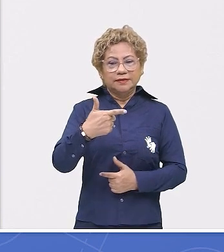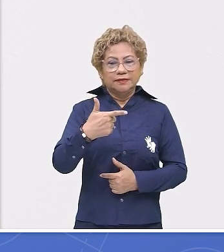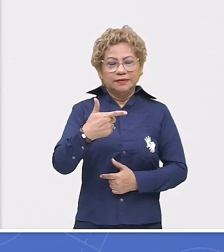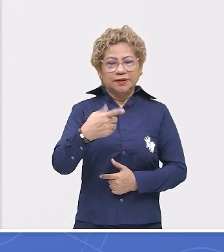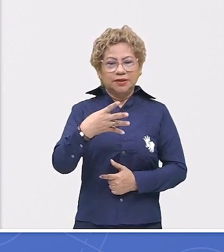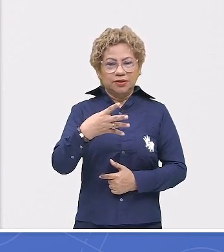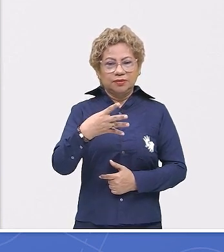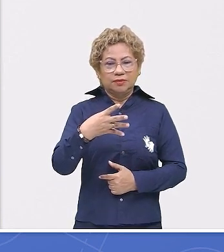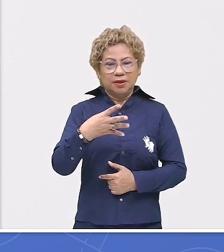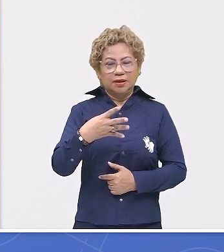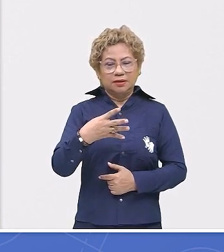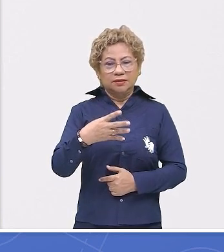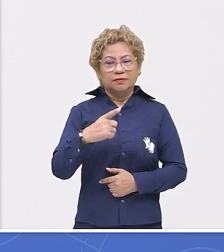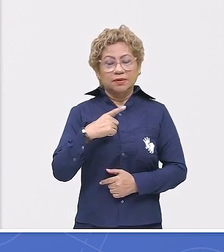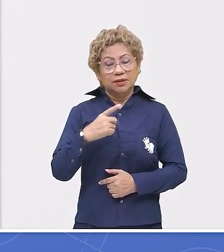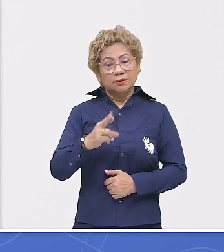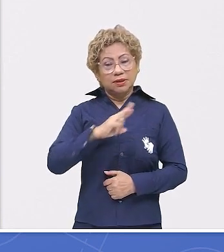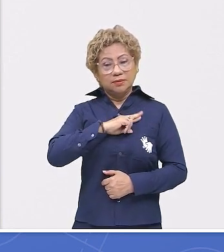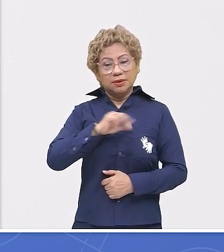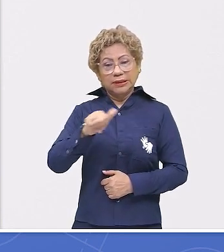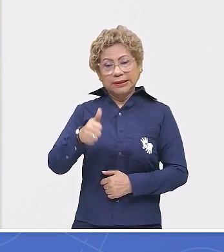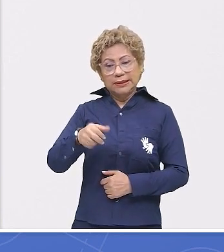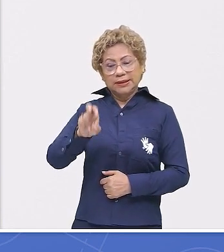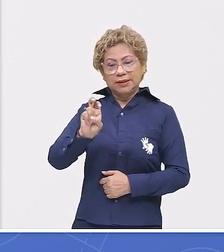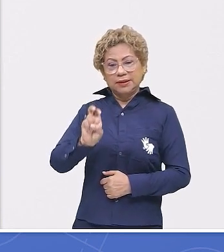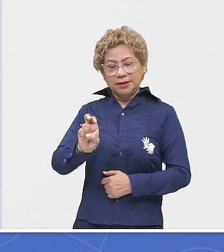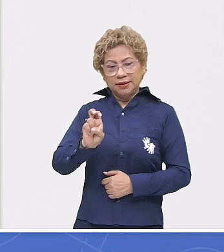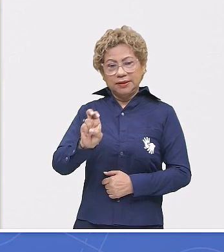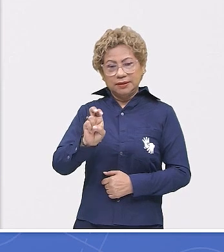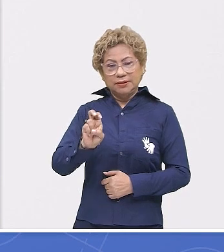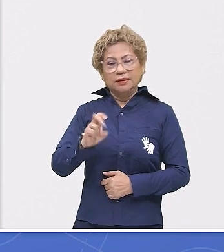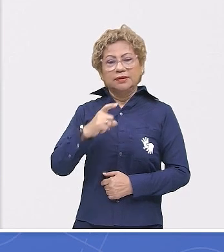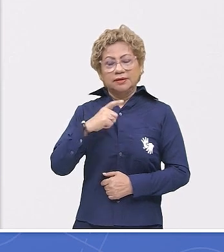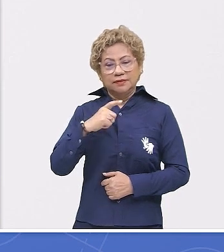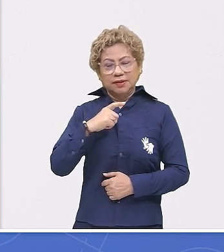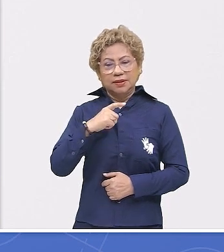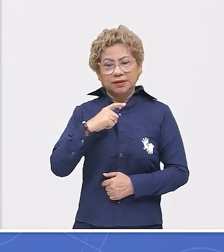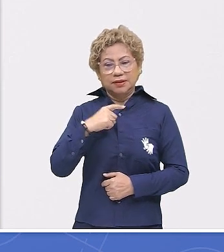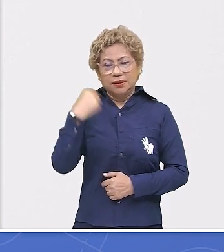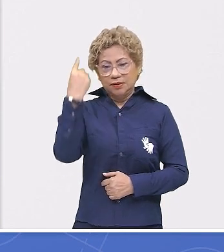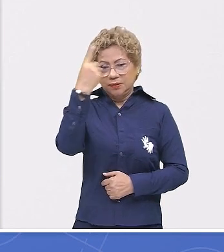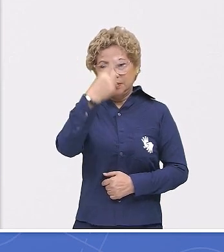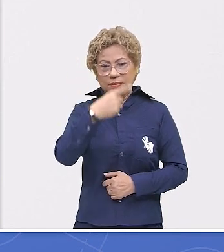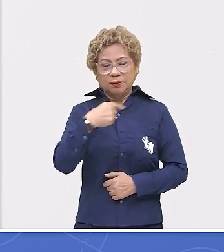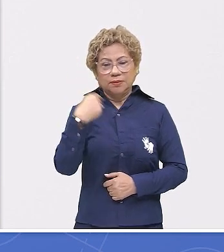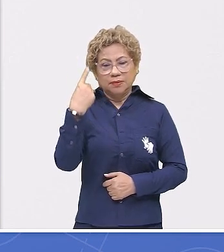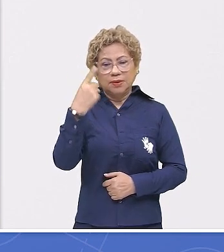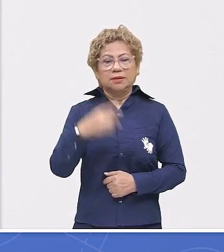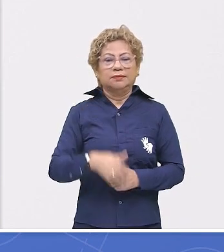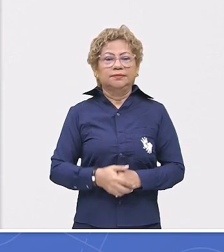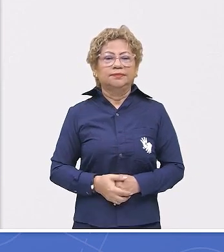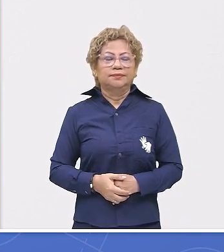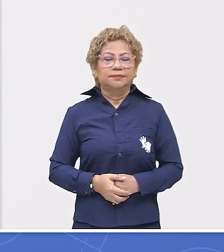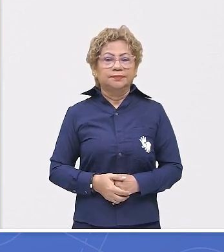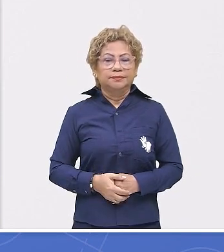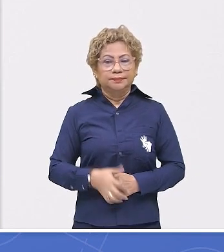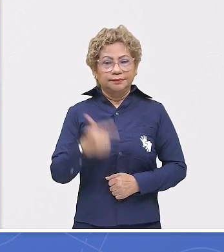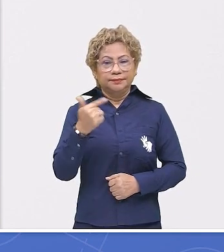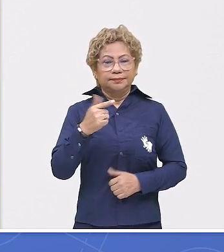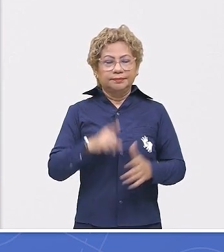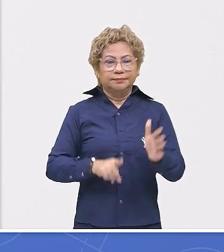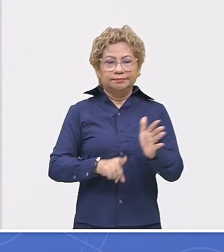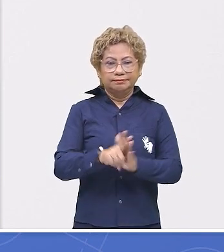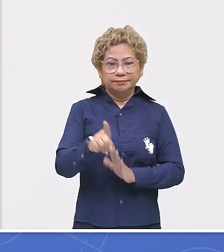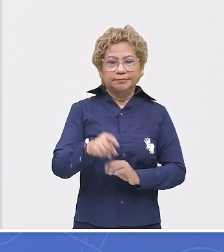tá certo, gente? Que corresponde a um fuso horário, tá? E já na questão de número 2, a gente vai observar.